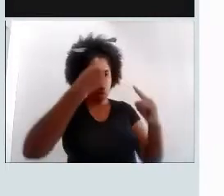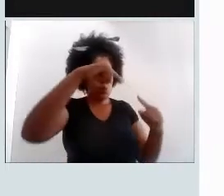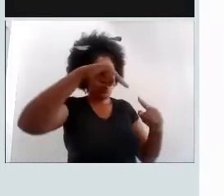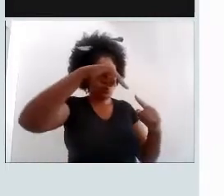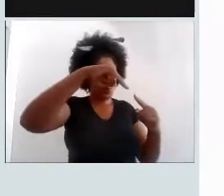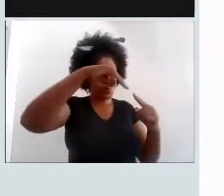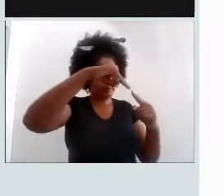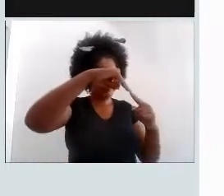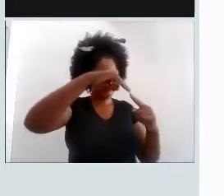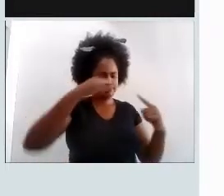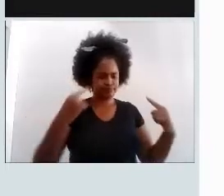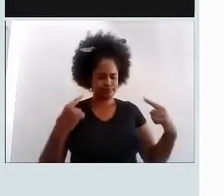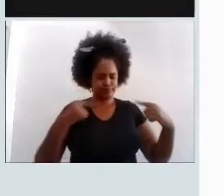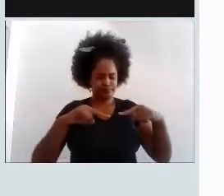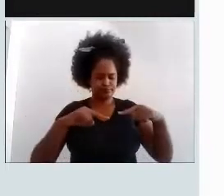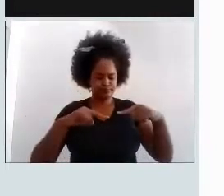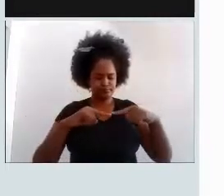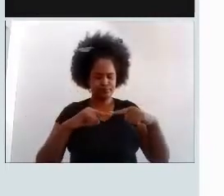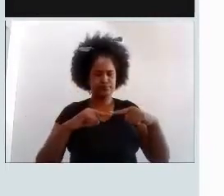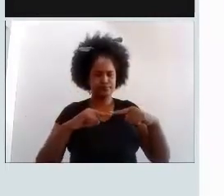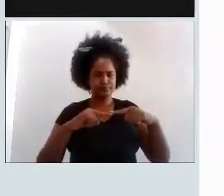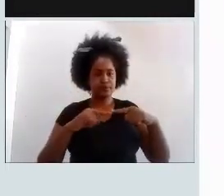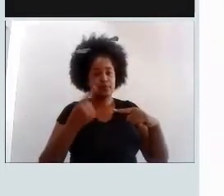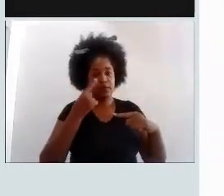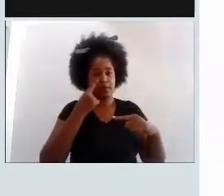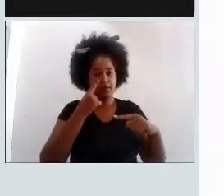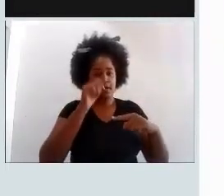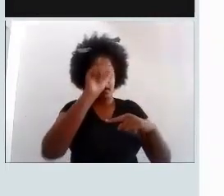ABC, podemos observar os seguintes elementos,